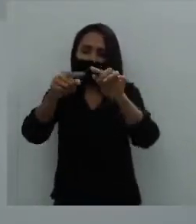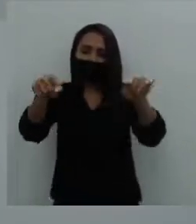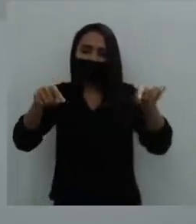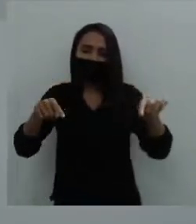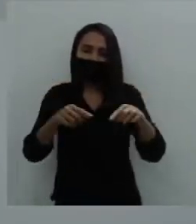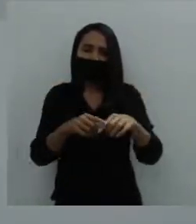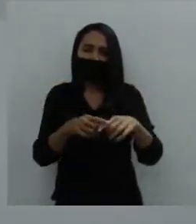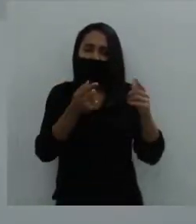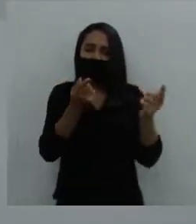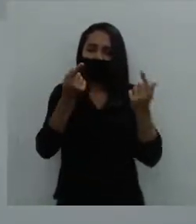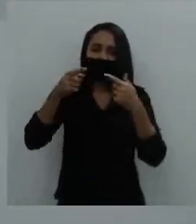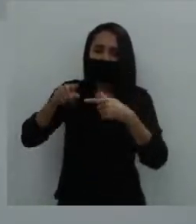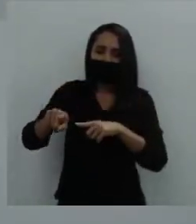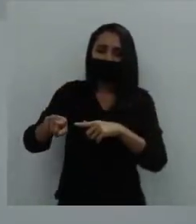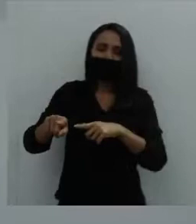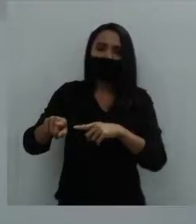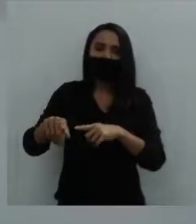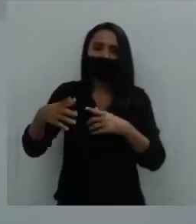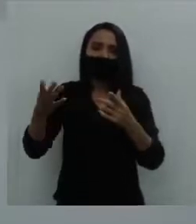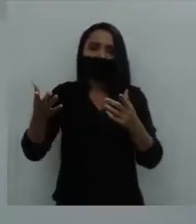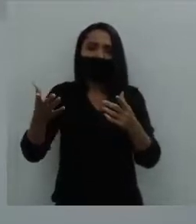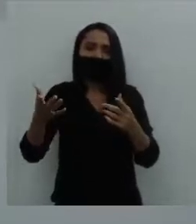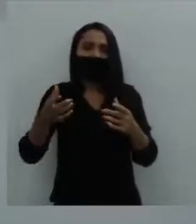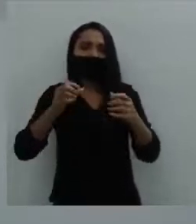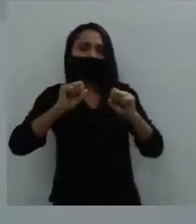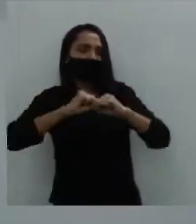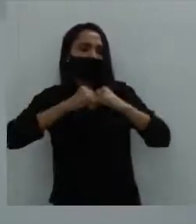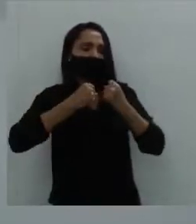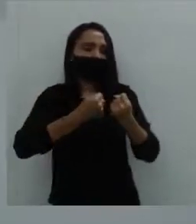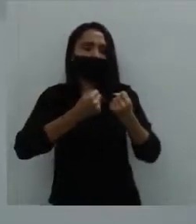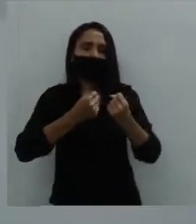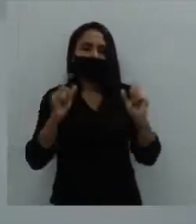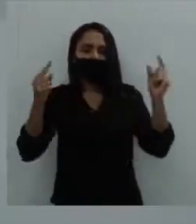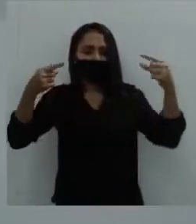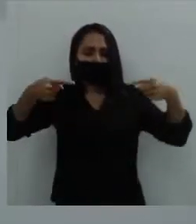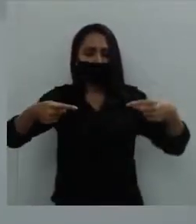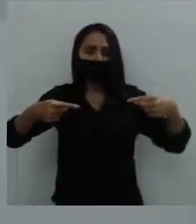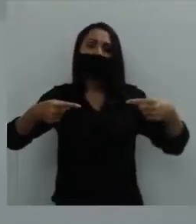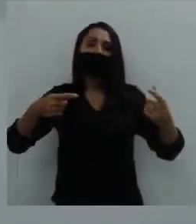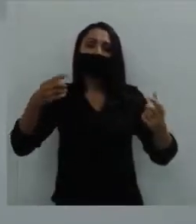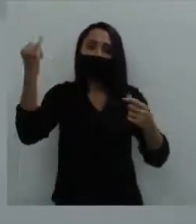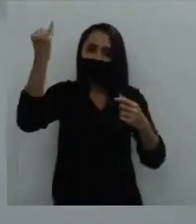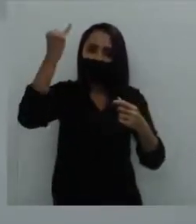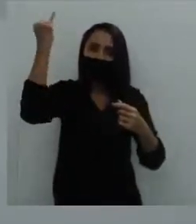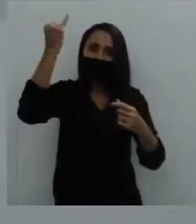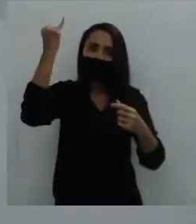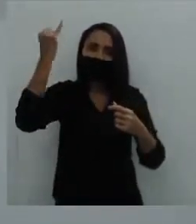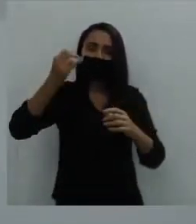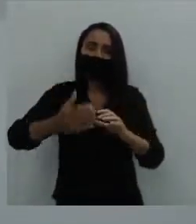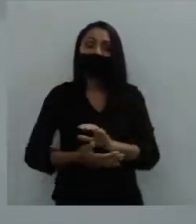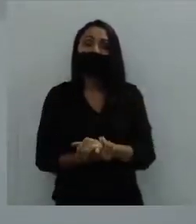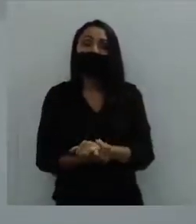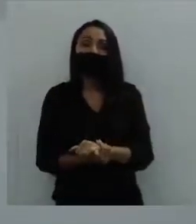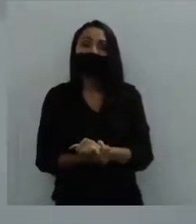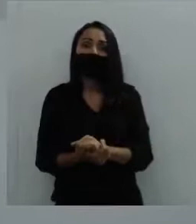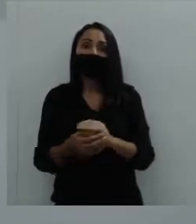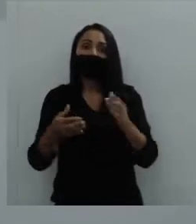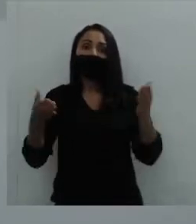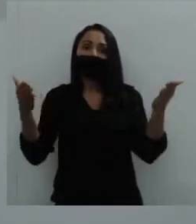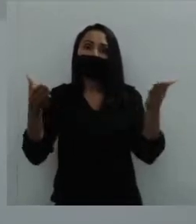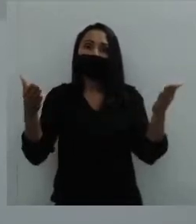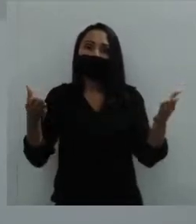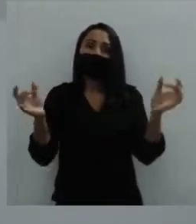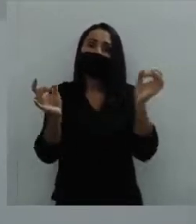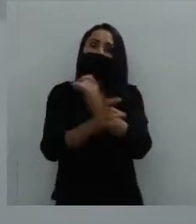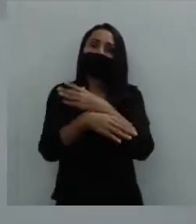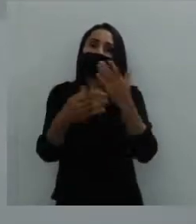defendem determinado assunto ou aqueles que são contra. Então é importante. Que tal, estudante? Então hoje, certo? Finalizo